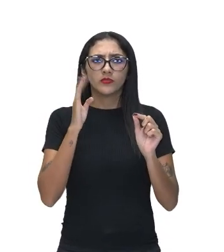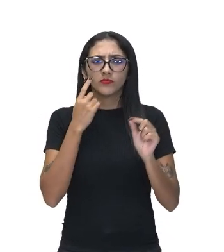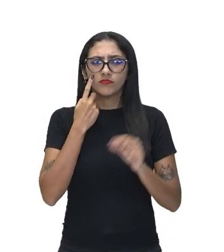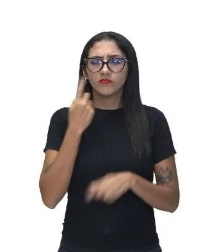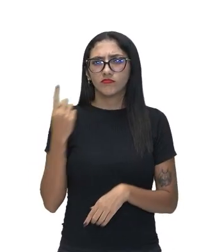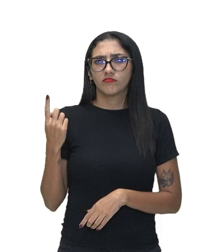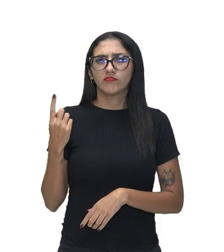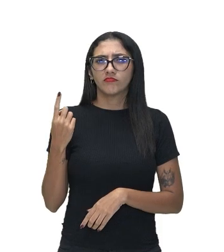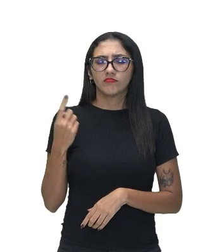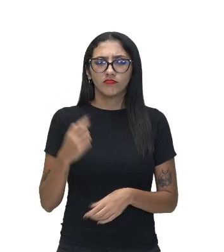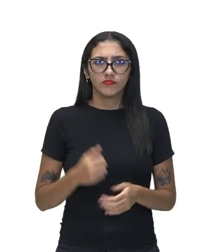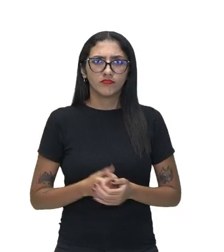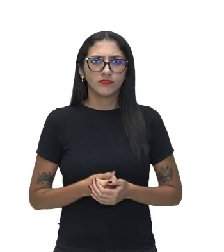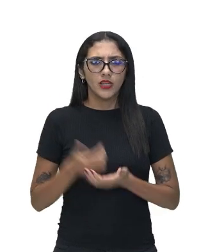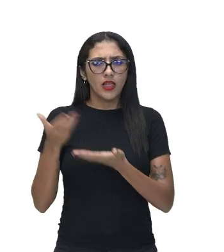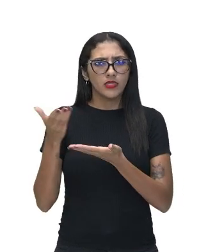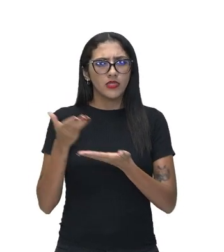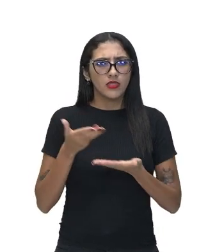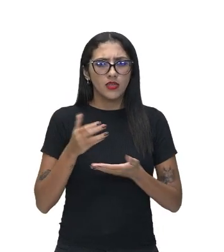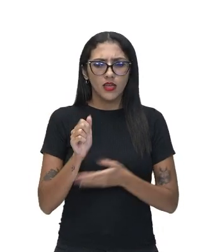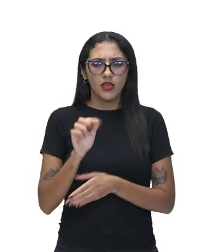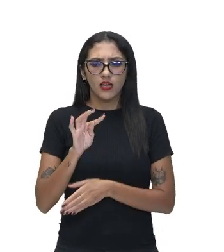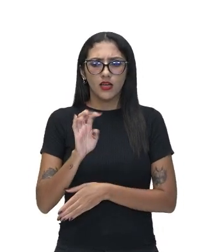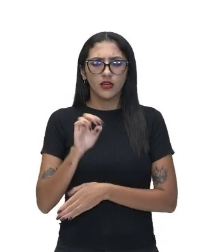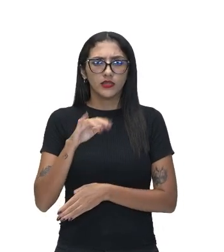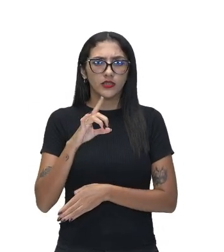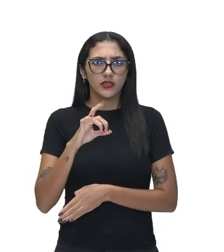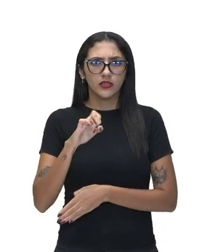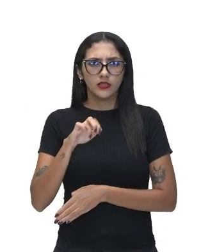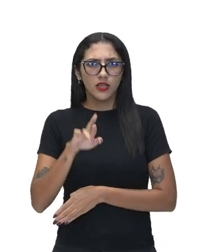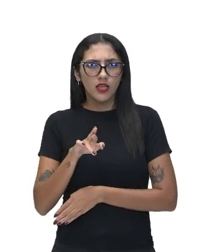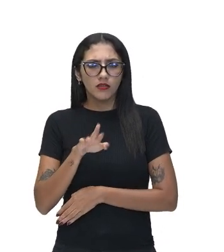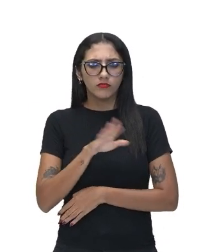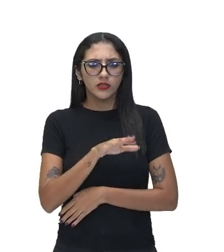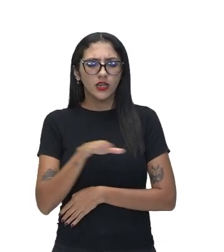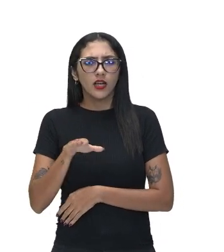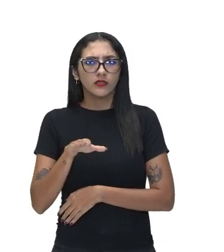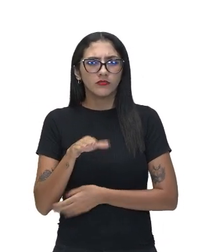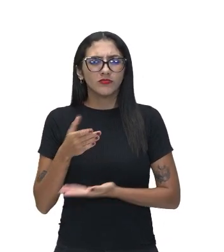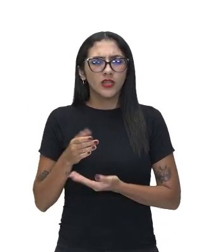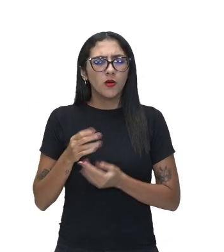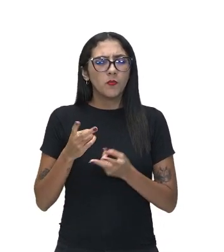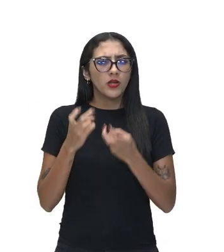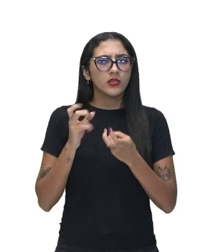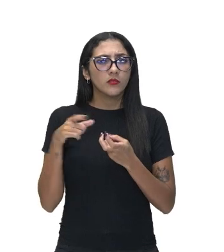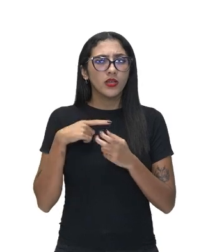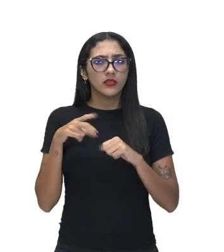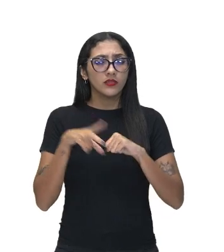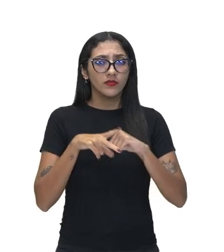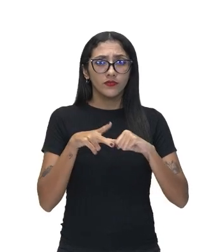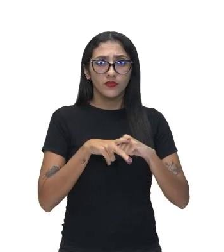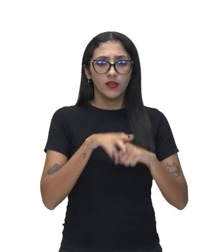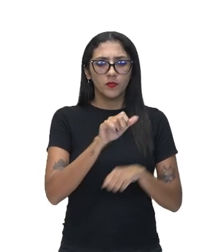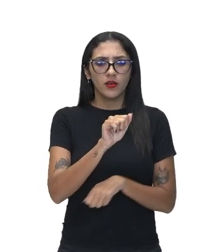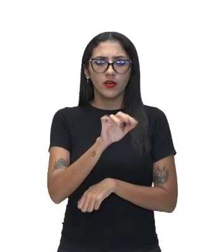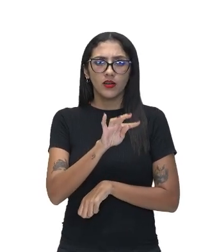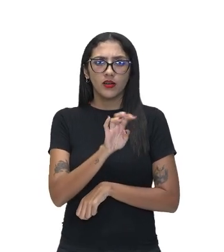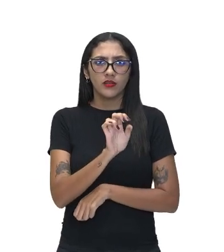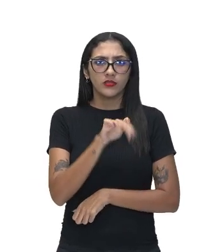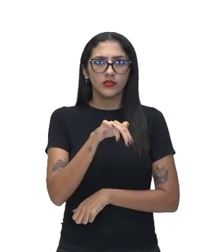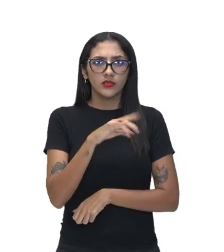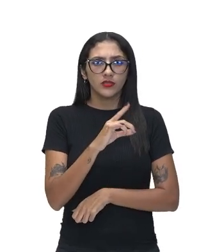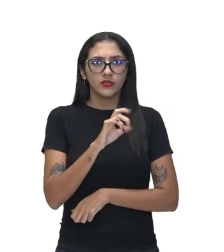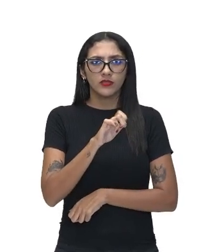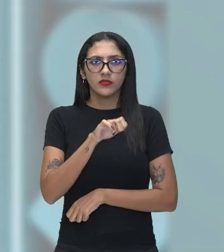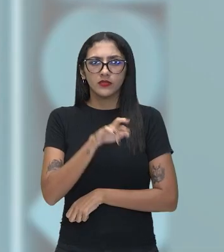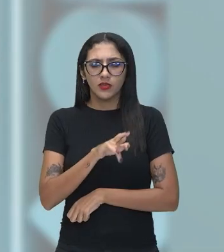às crianças, ok? Então, pessoal, observem que este verbo aí é um verbo que nós temos